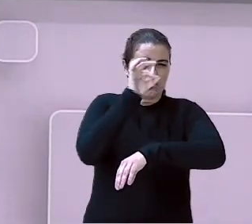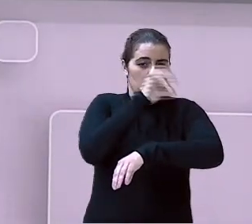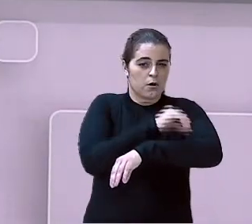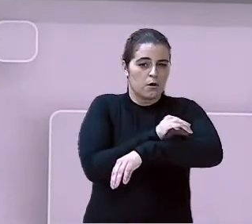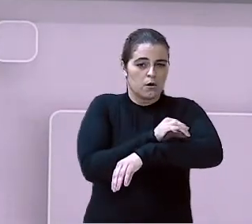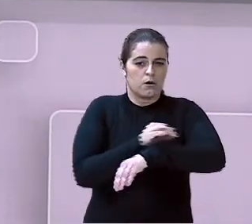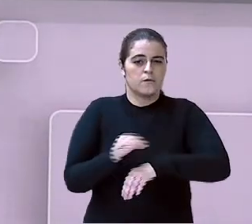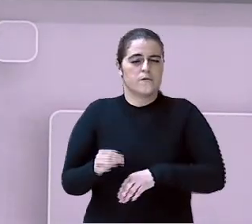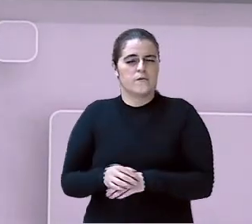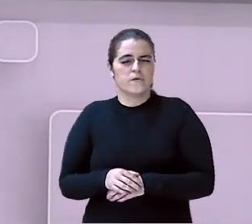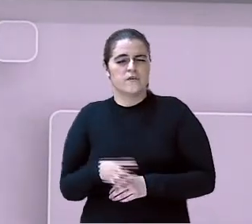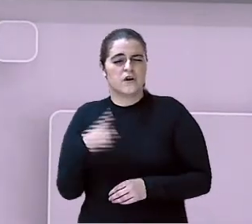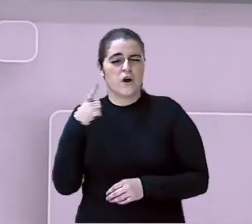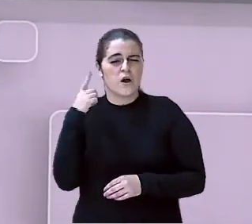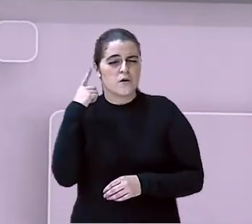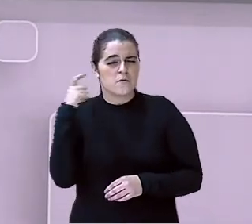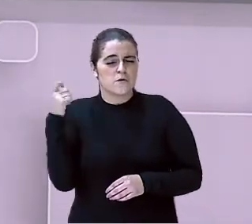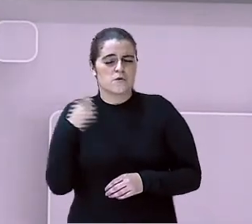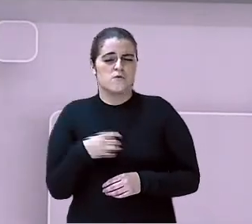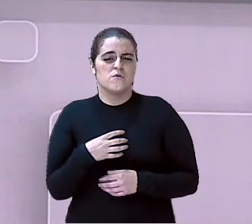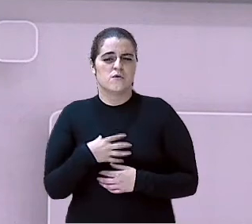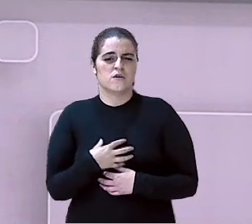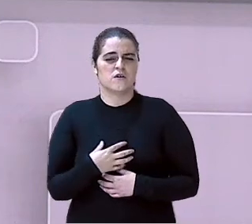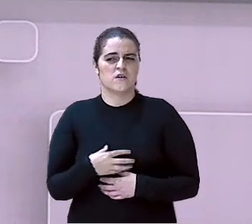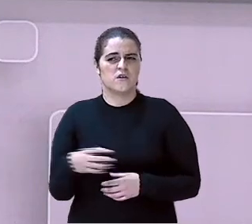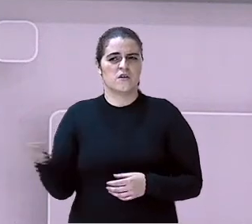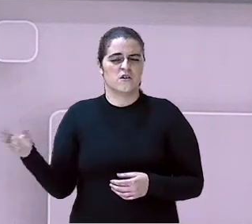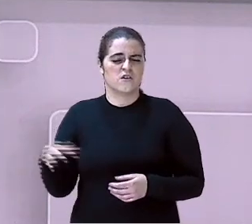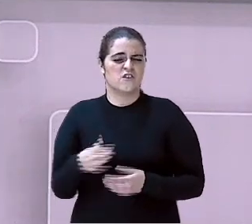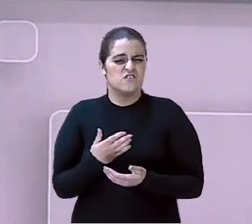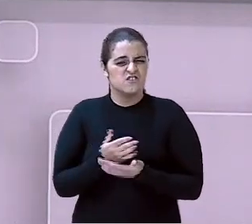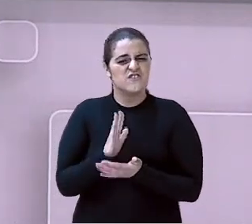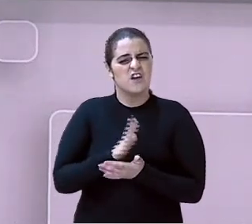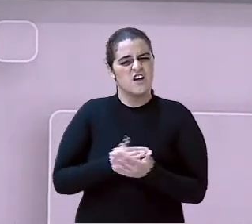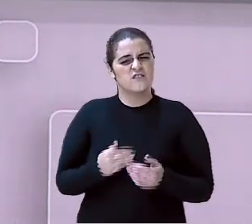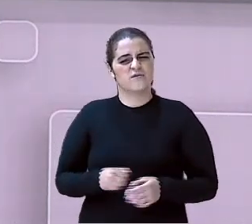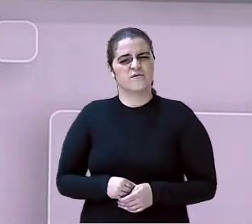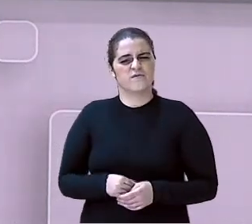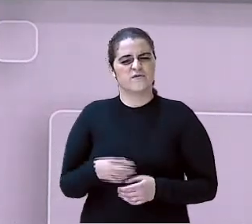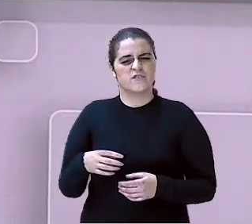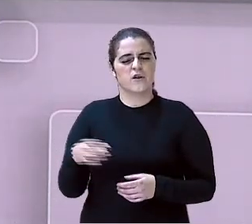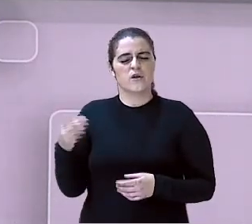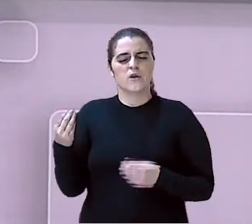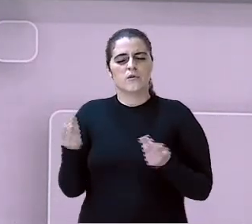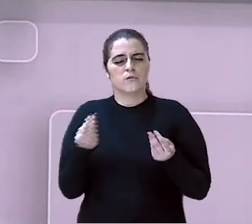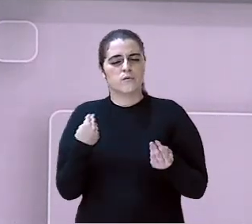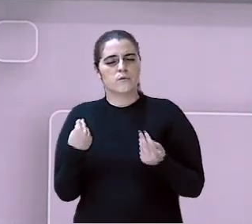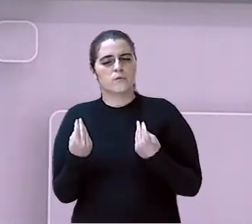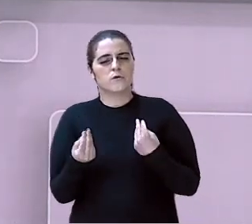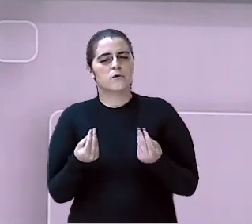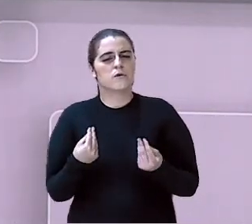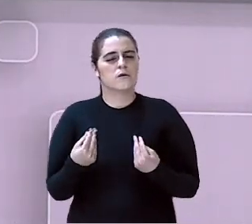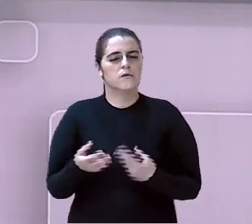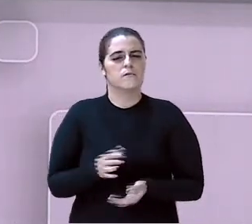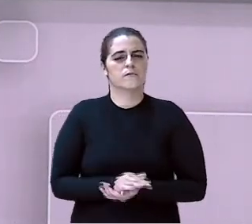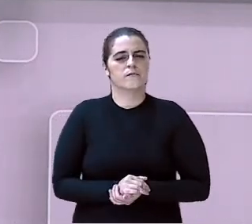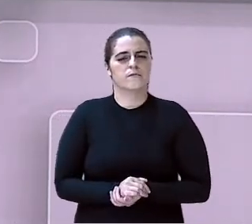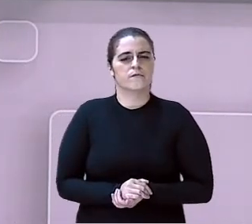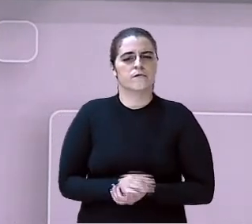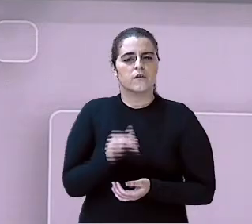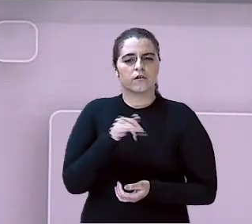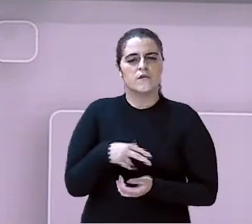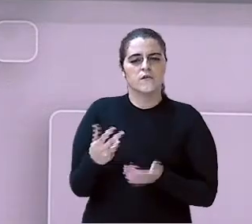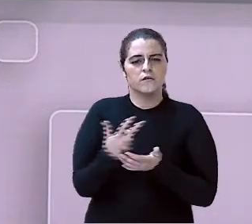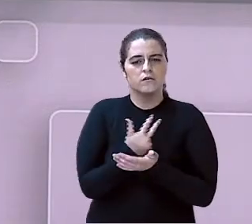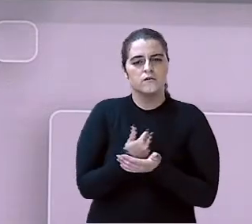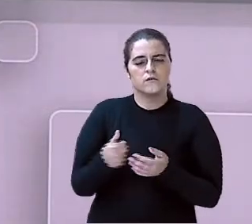É um barulhinho baixinho, mas incomoda, não é mesmo? Mas o som da mosca, ele é fraco, ele tem uma intensidade bem fraquinha. Aqui está o desenho